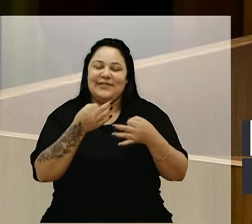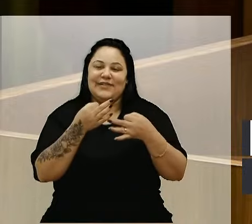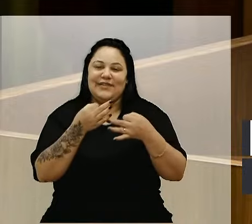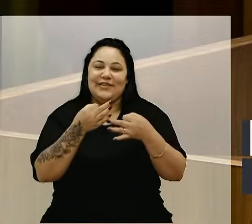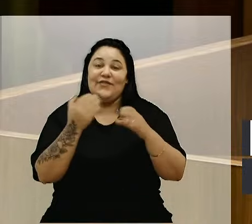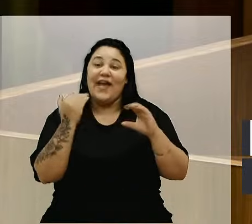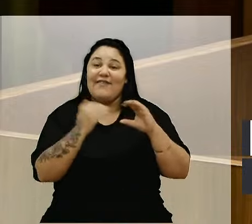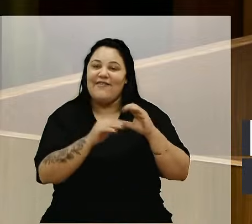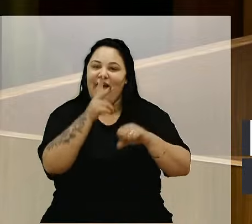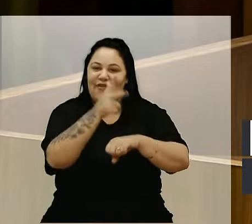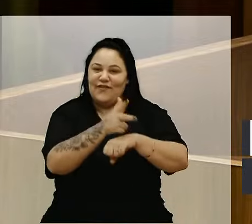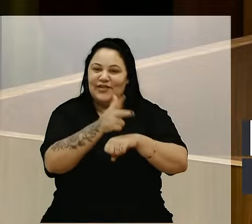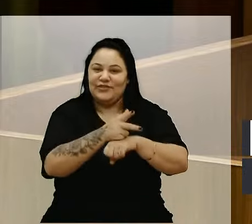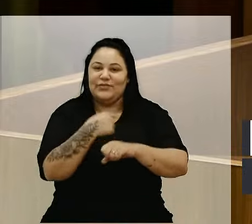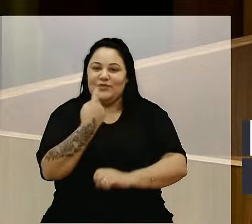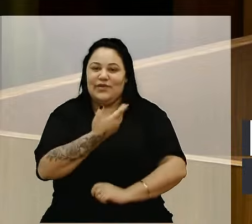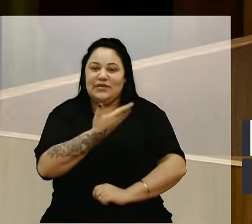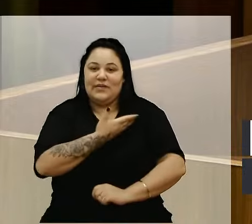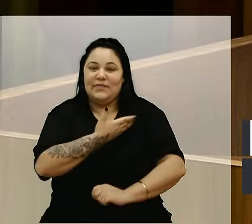Guilherme,